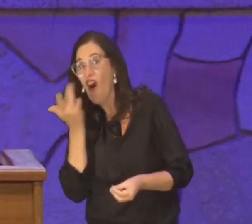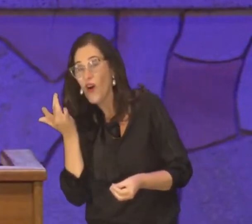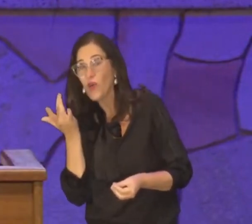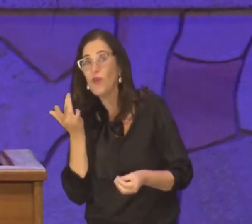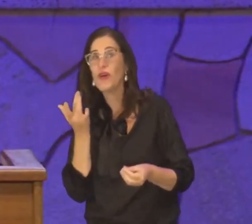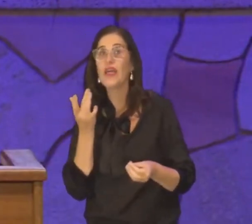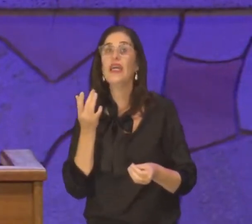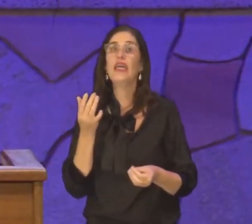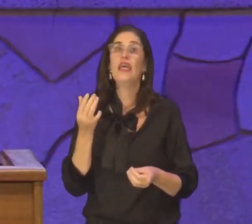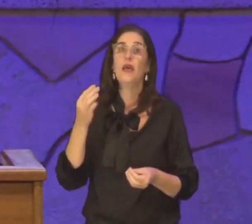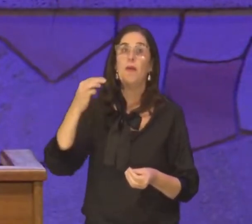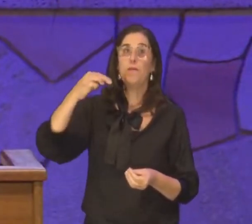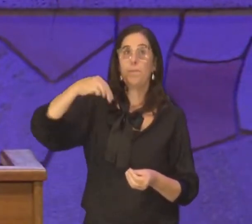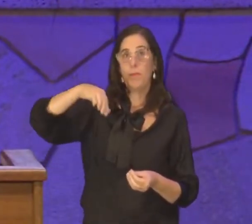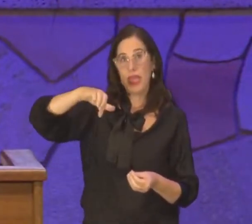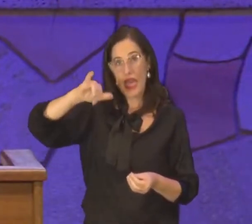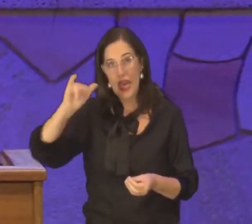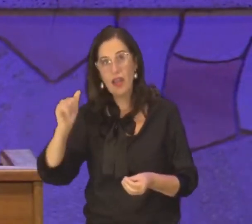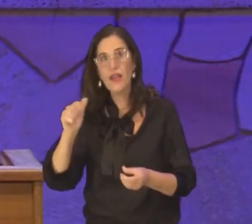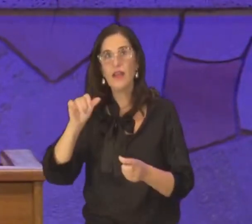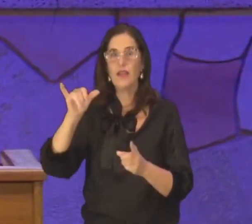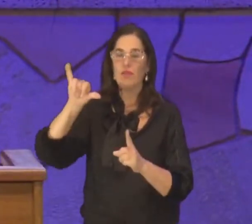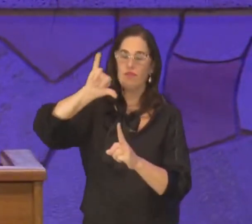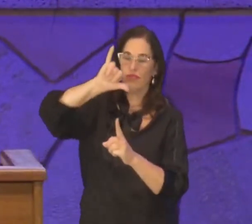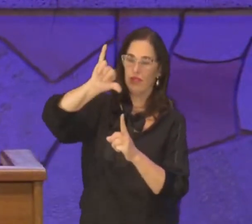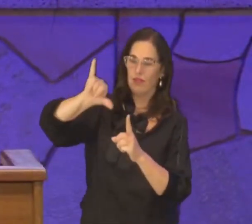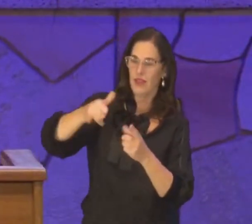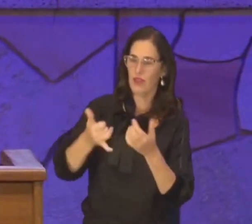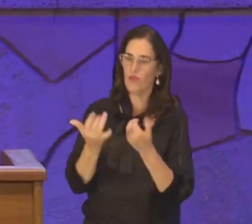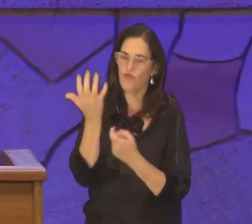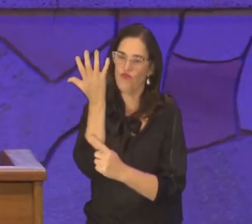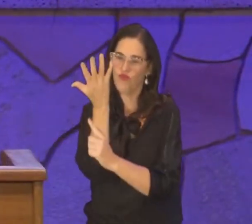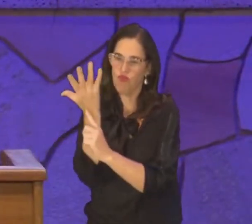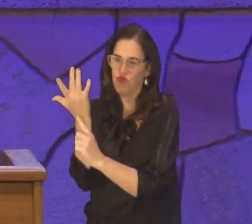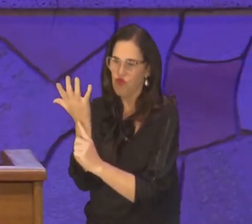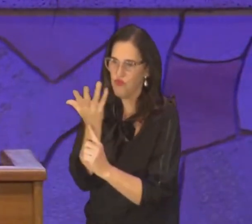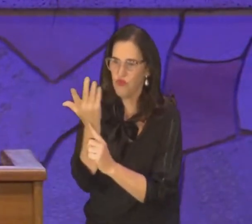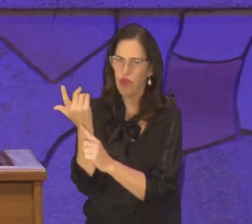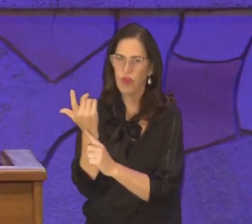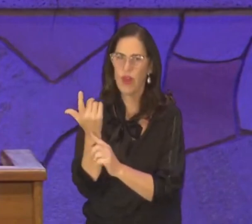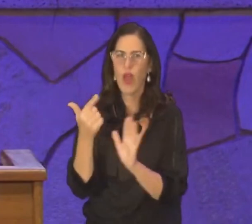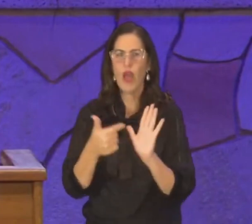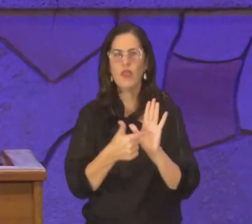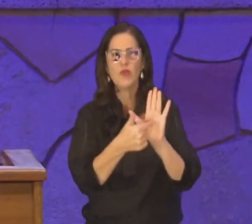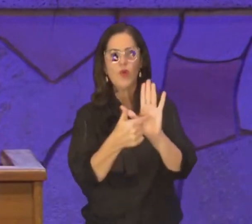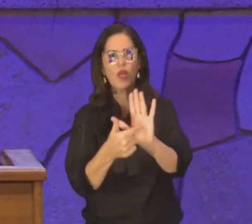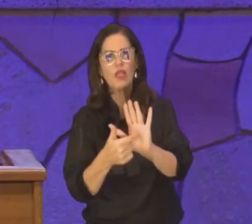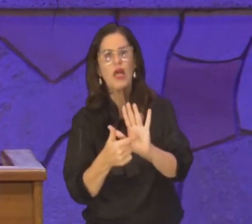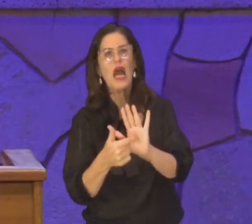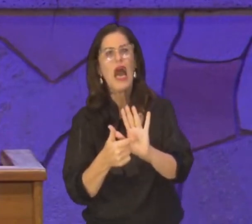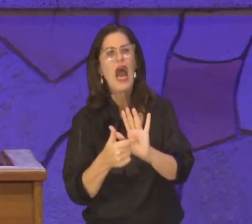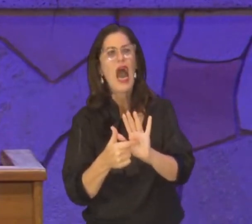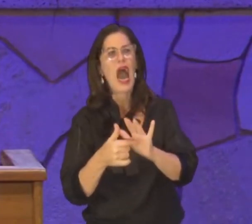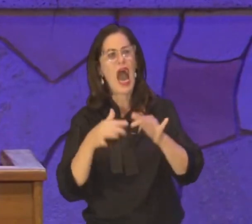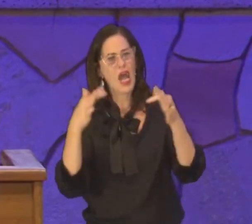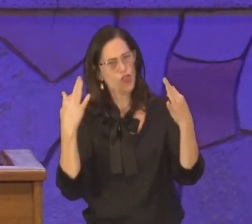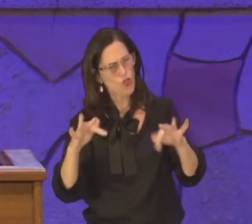mirra. E o simbolismo da dor, da morte, do sofrimento de Cristo durante o seu